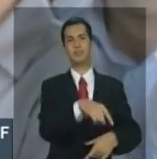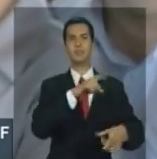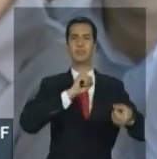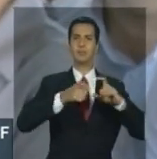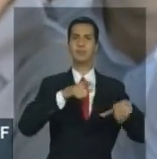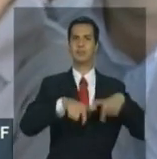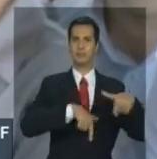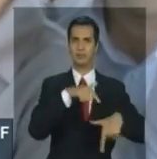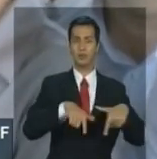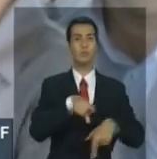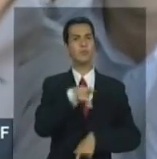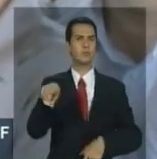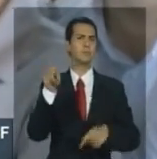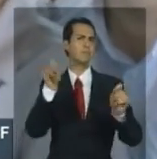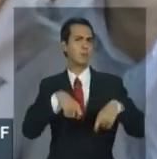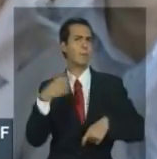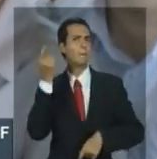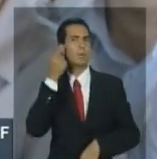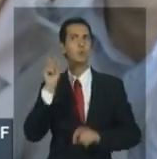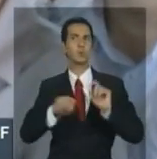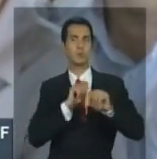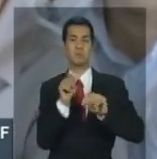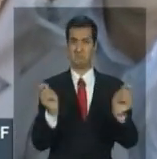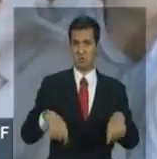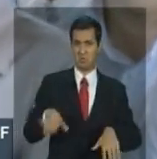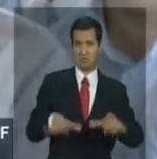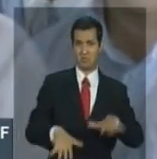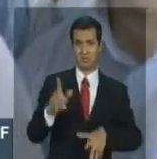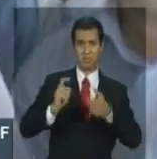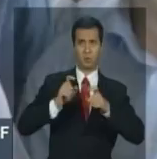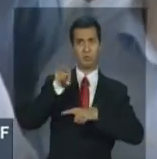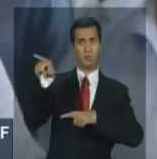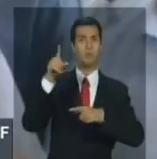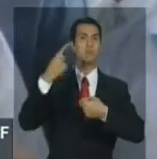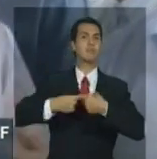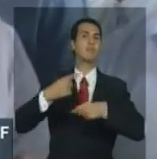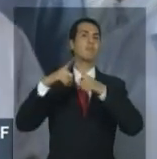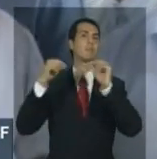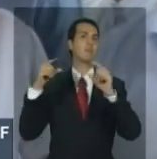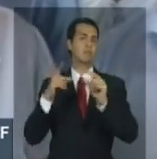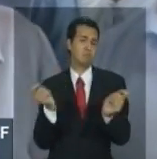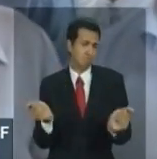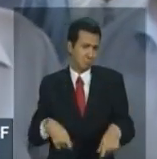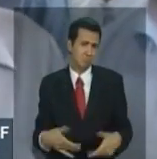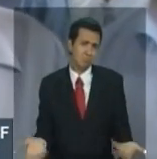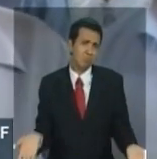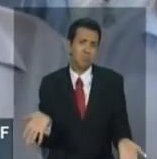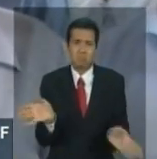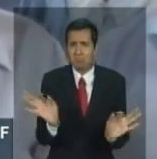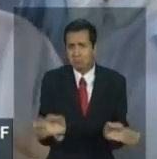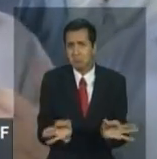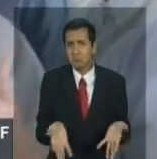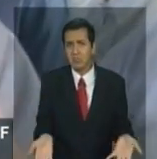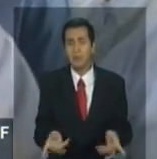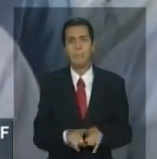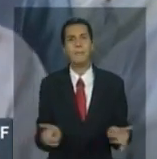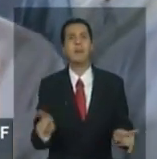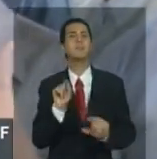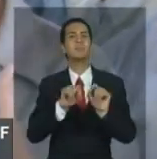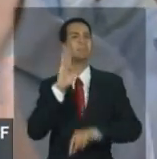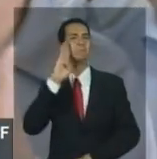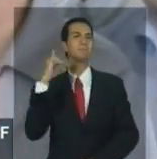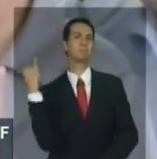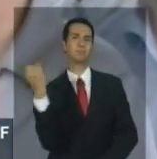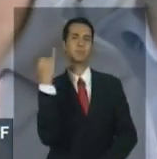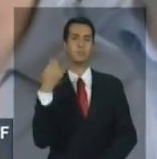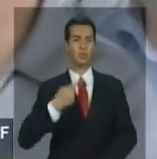Você podia fazer essa reunião lá em Brasília? Olha, podia até fazer a reunião em Brasília, mas o que